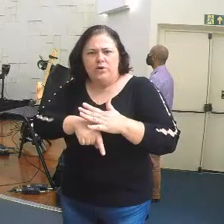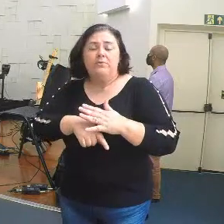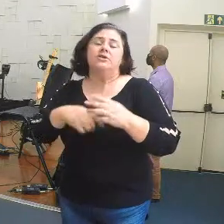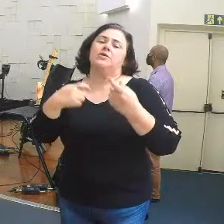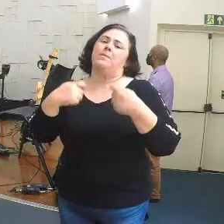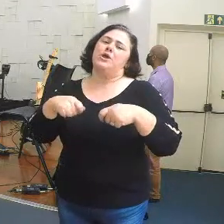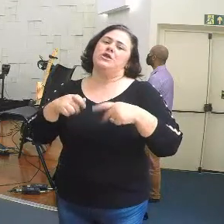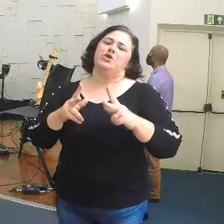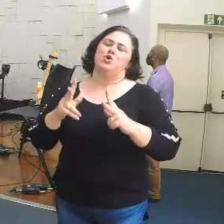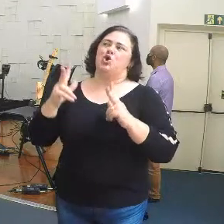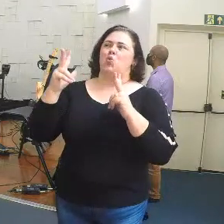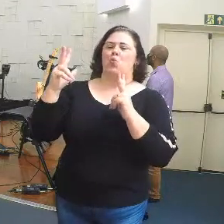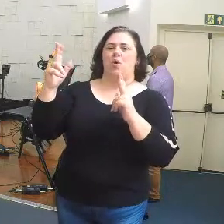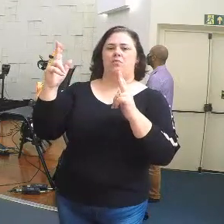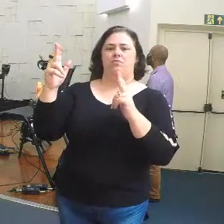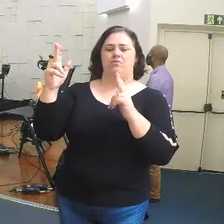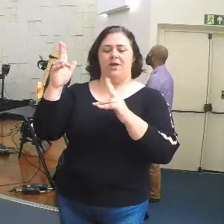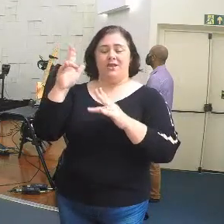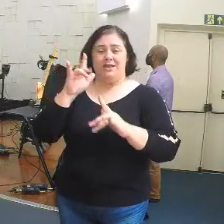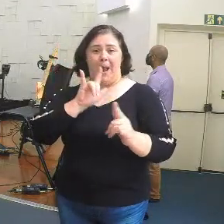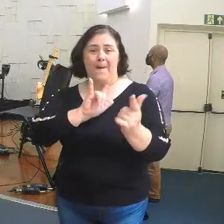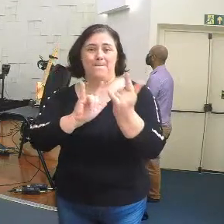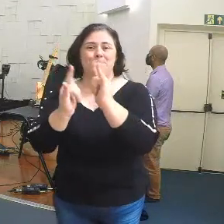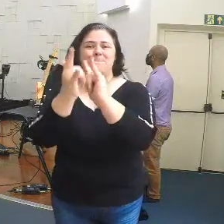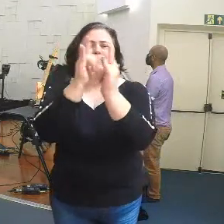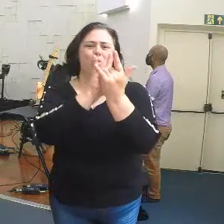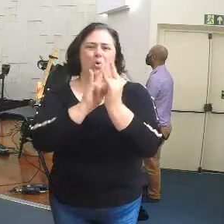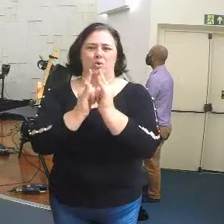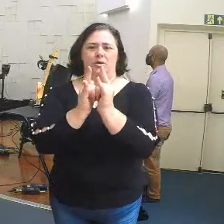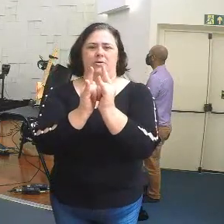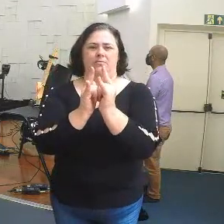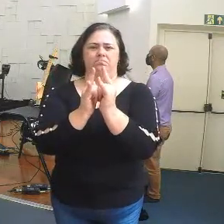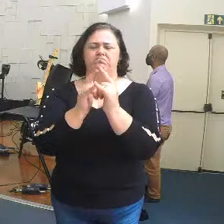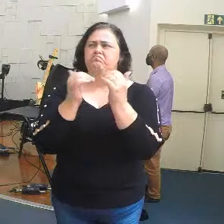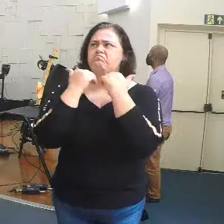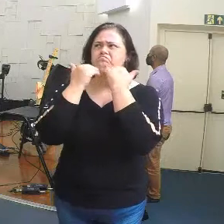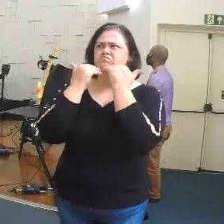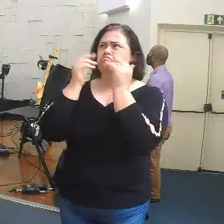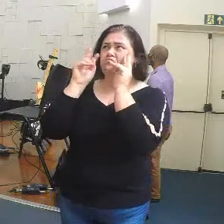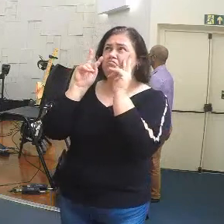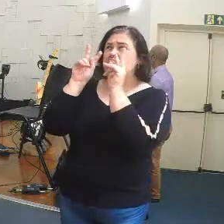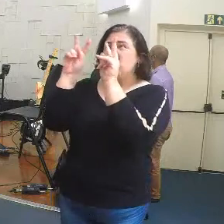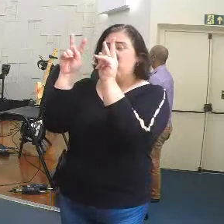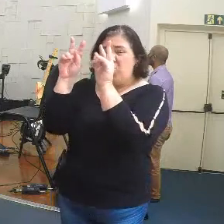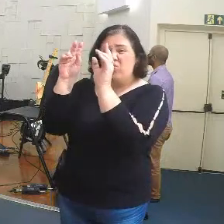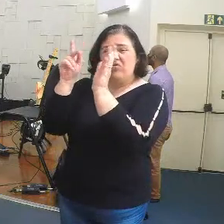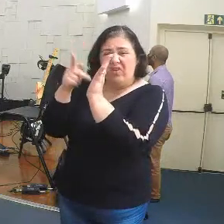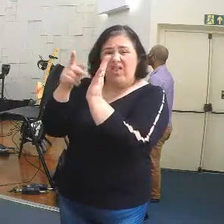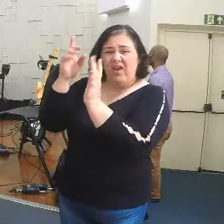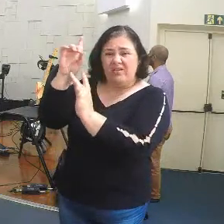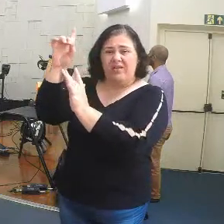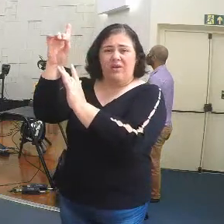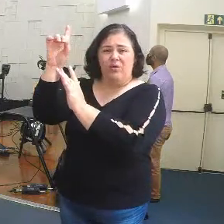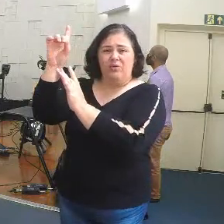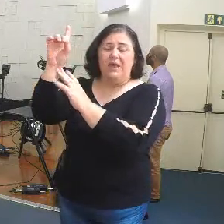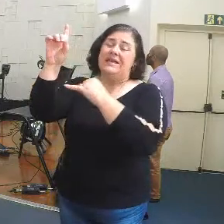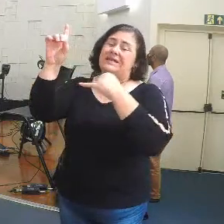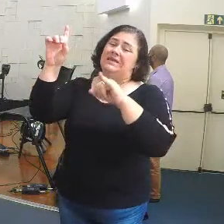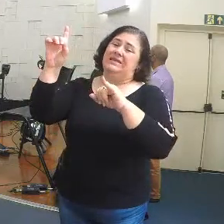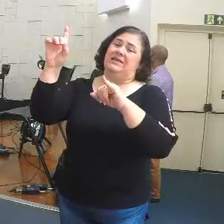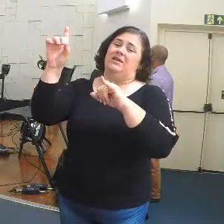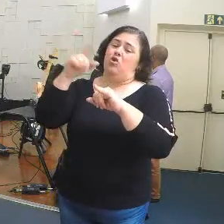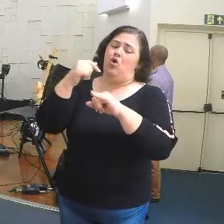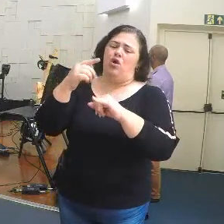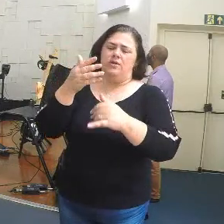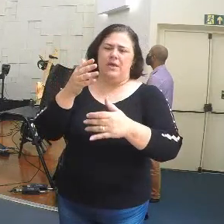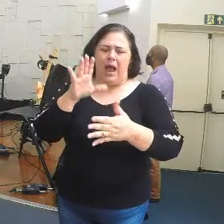amar uns aos outros. Ninguém jamais viu a Deus. Se amarmos uns aos outros, Deus permanece em